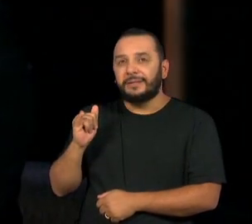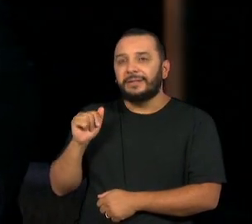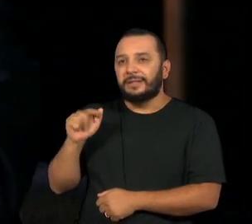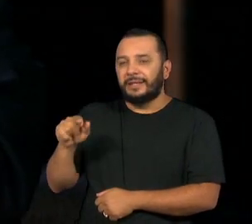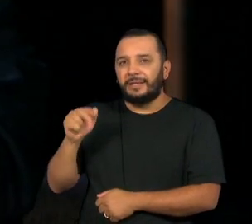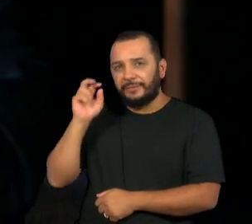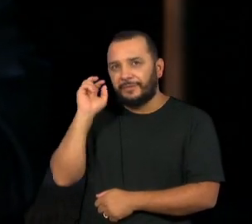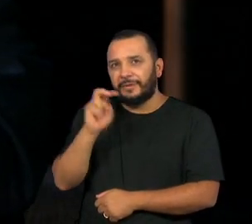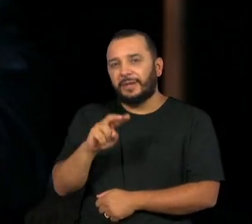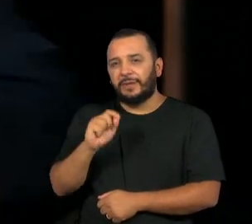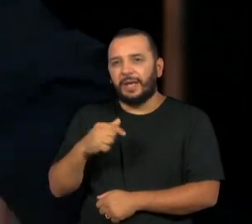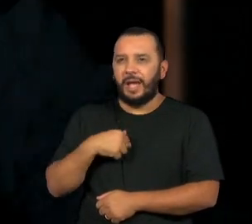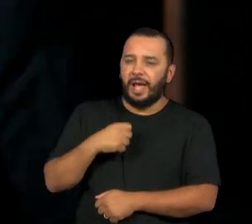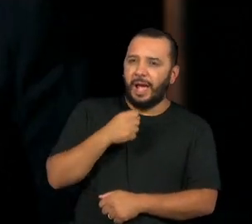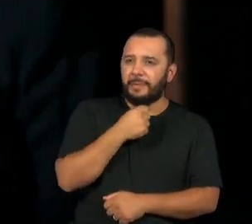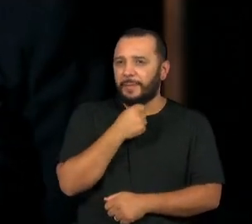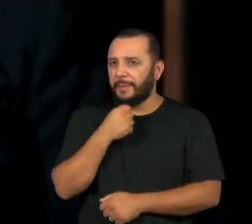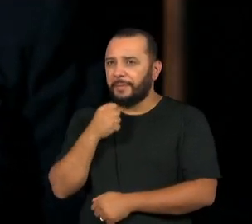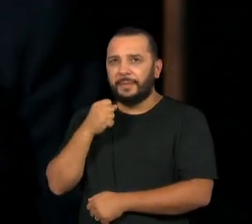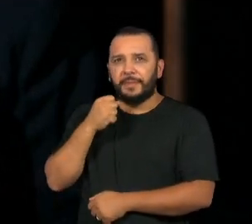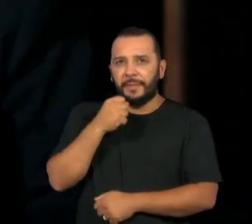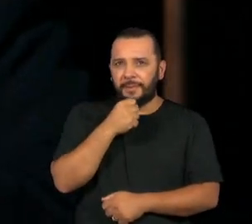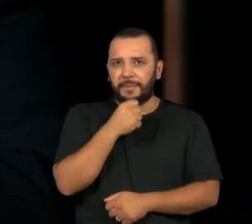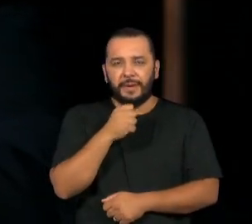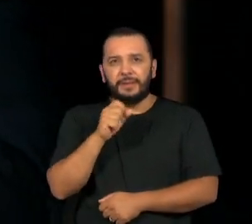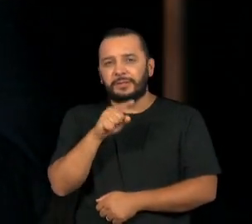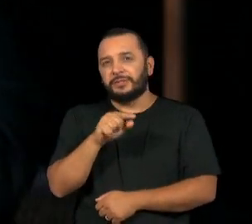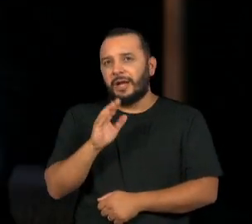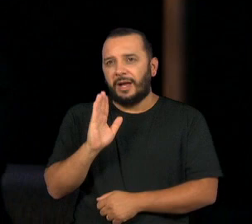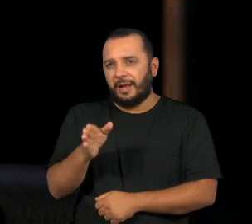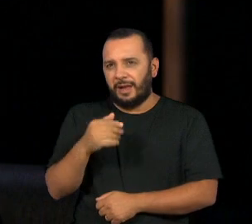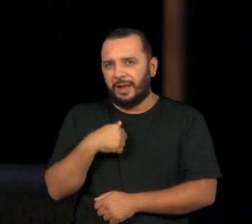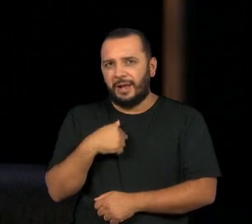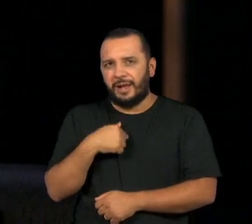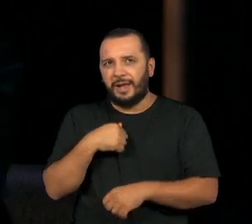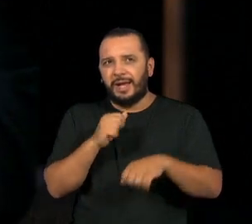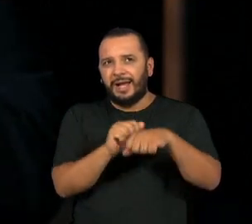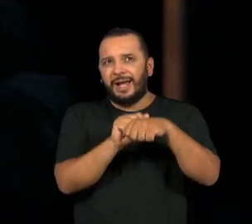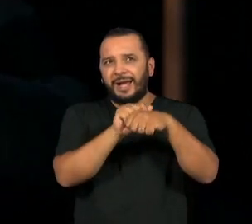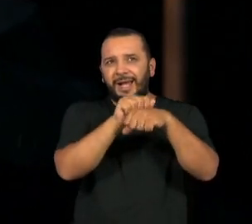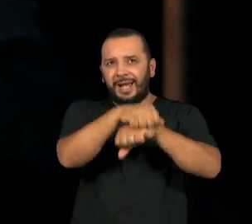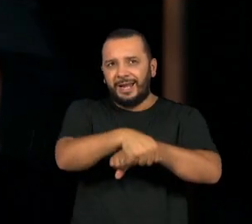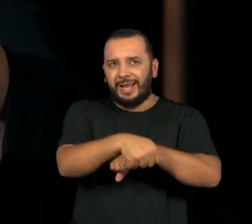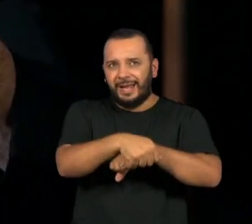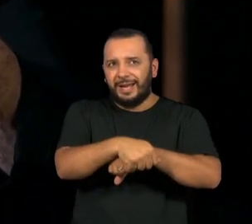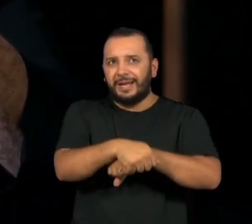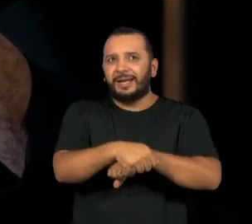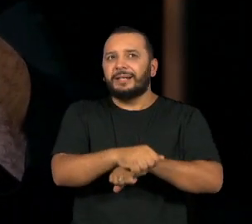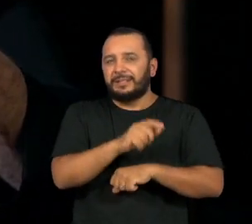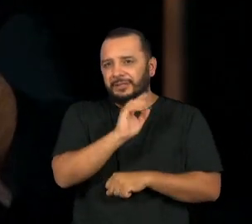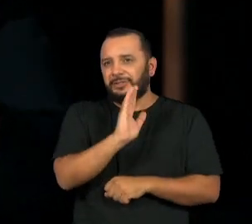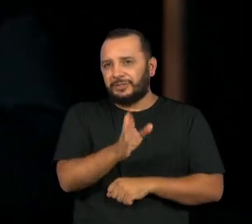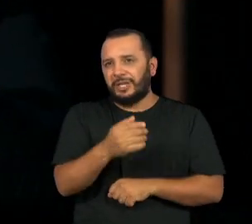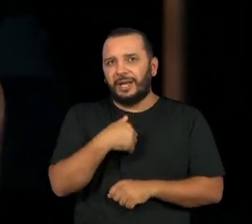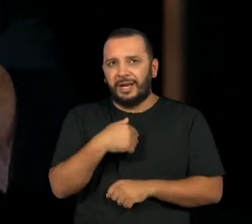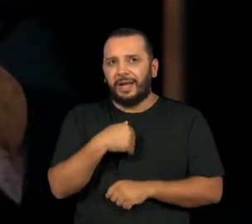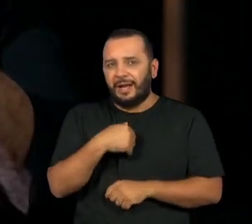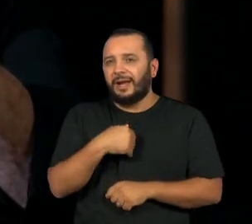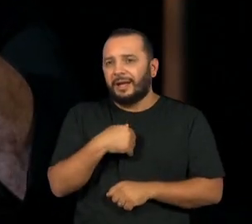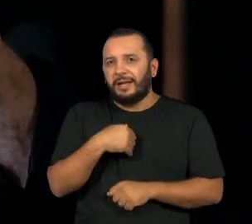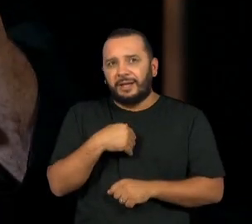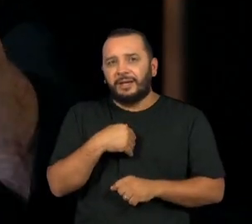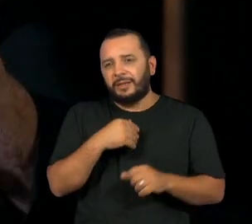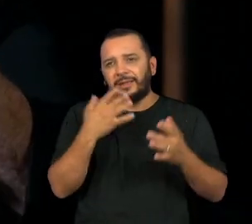careca, né, do Ionesco, e recriava bujanricamente o